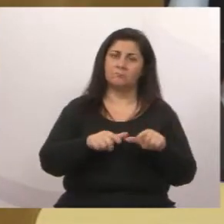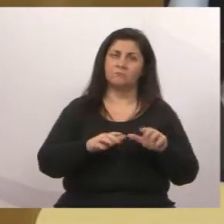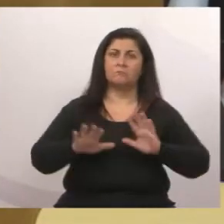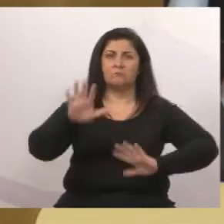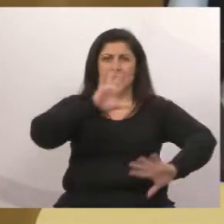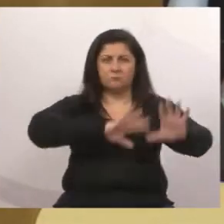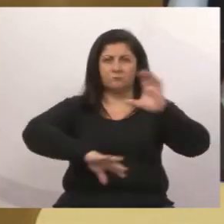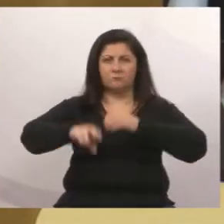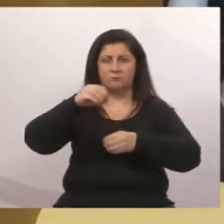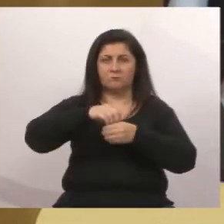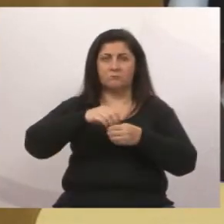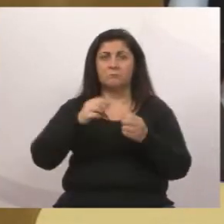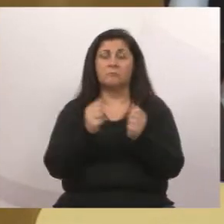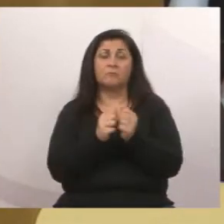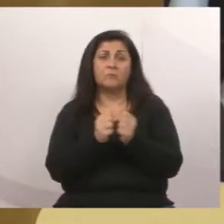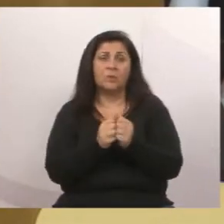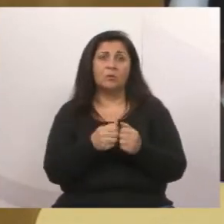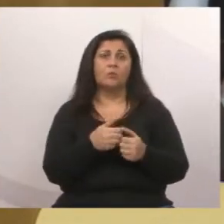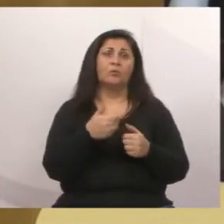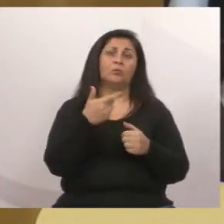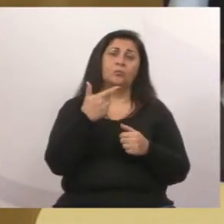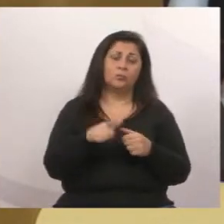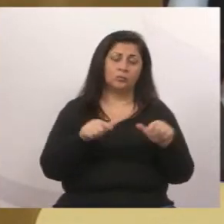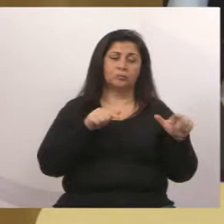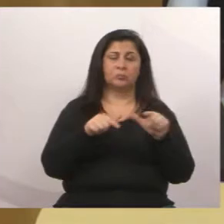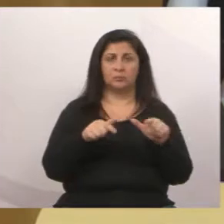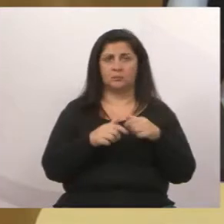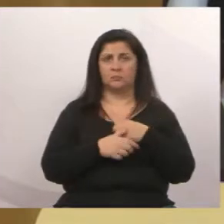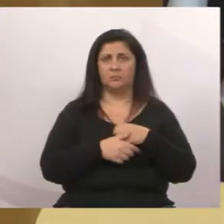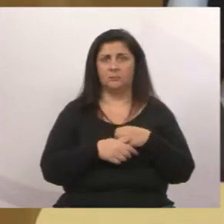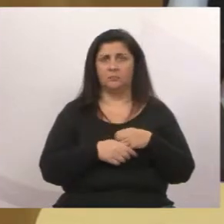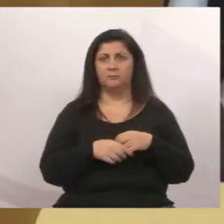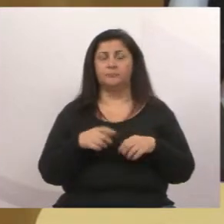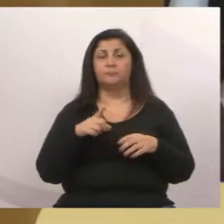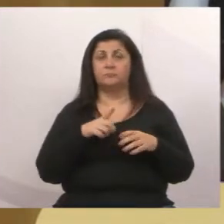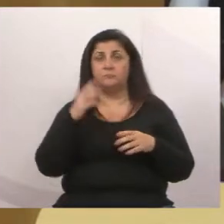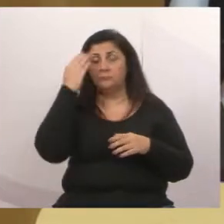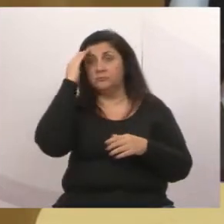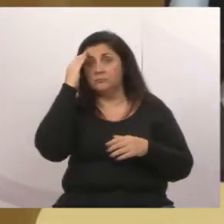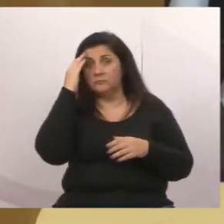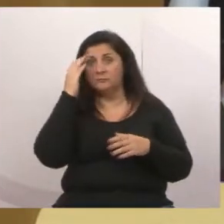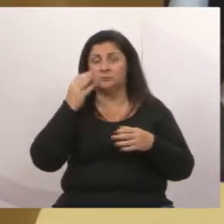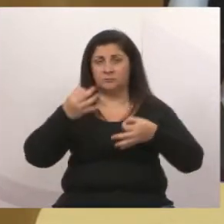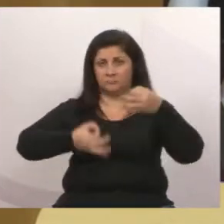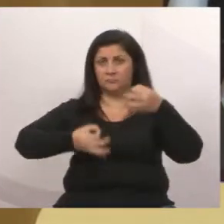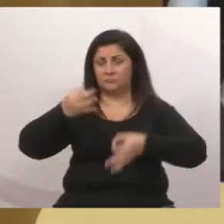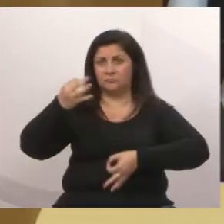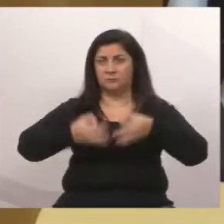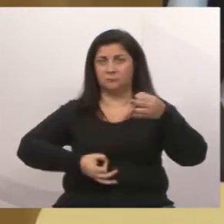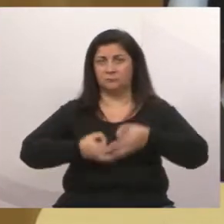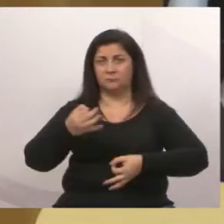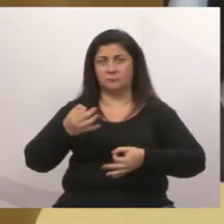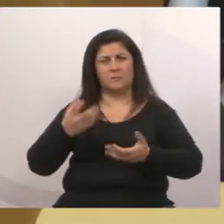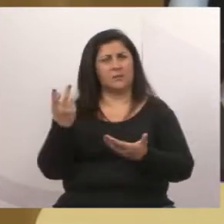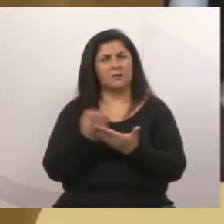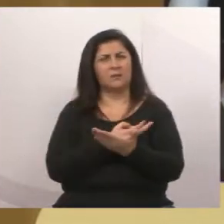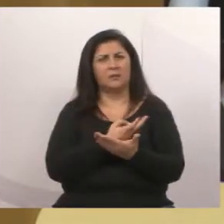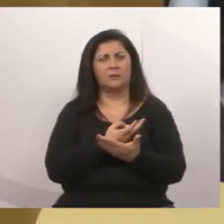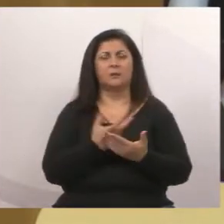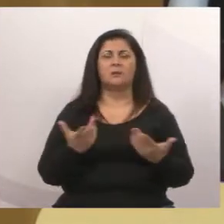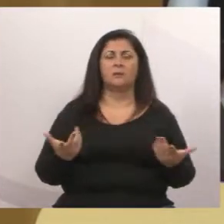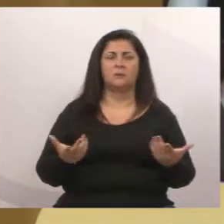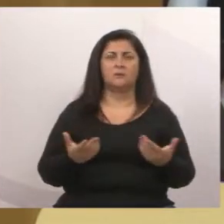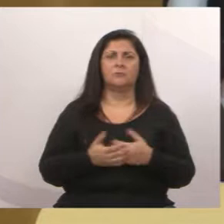Interna, juntamente com as atribuições de seus cargos de origem, havendo o entendimento do Tribunal de Contas de que não é a forma apropriada